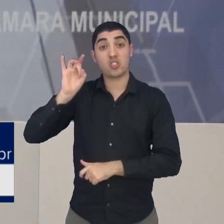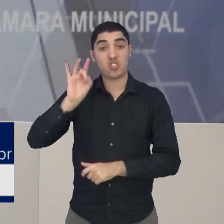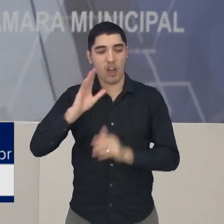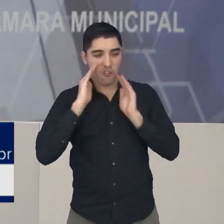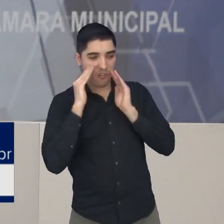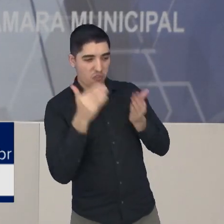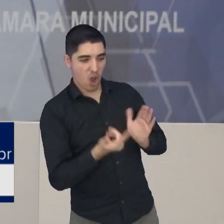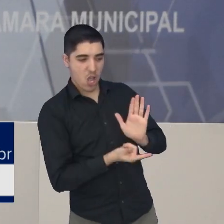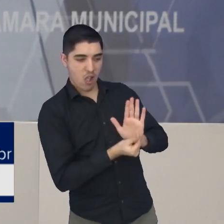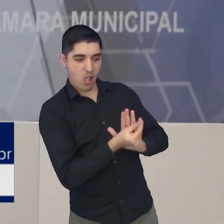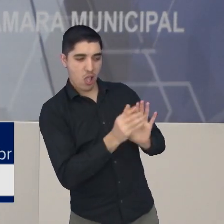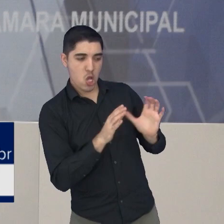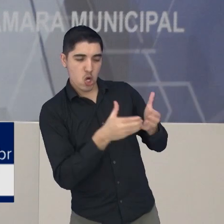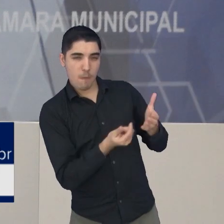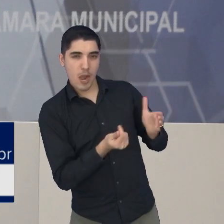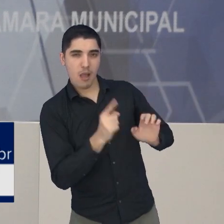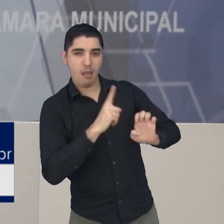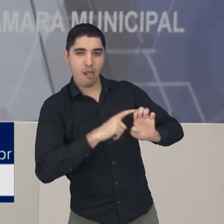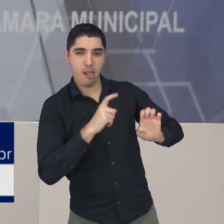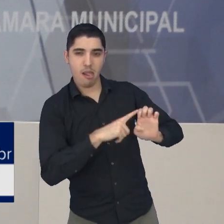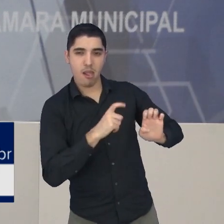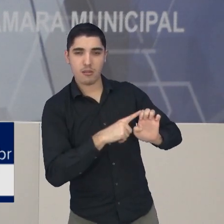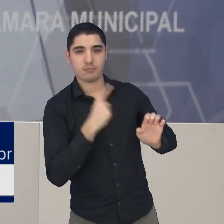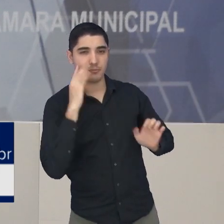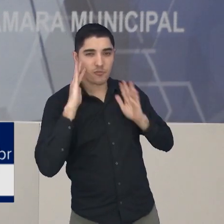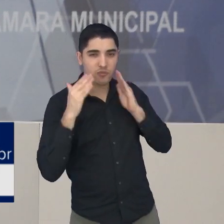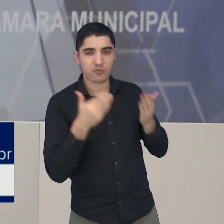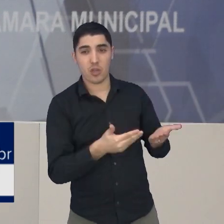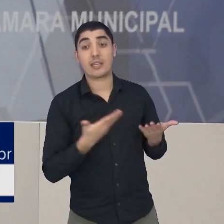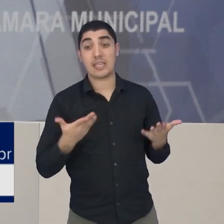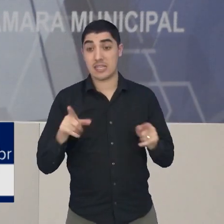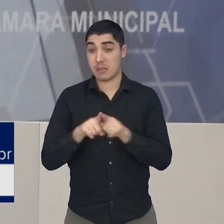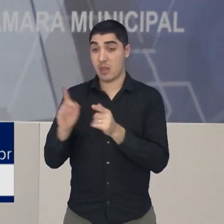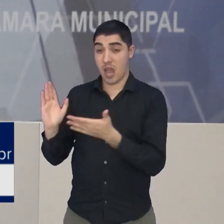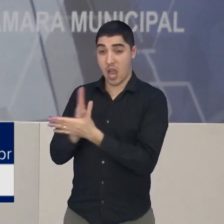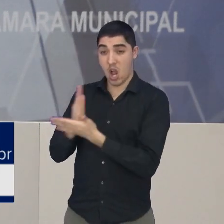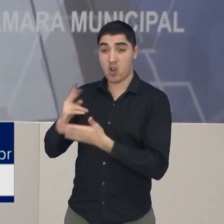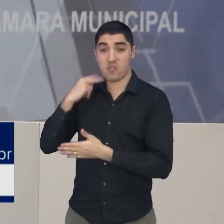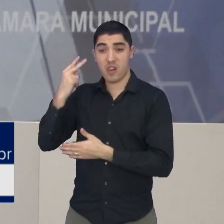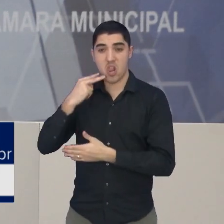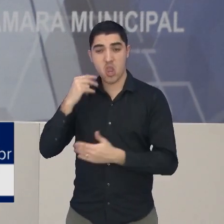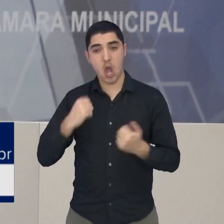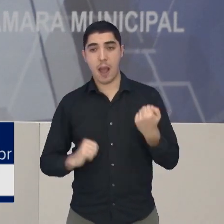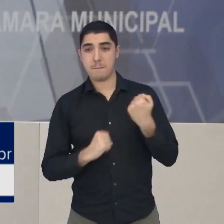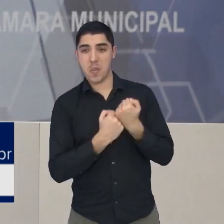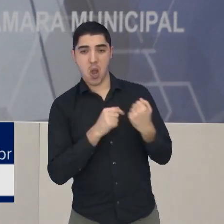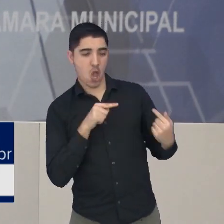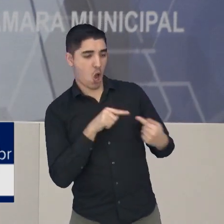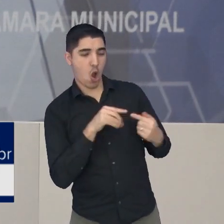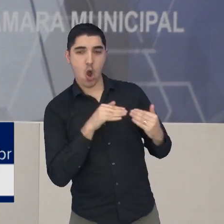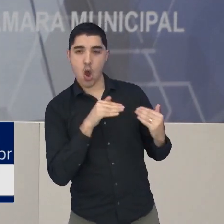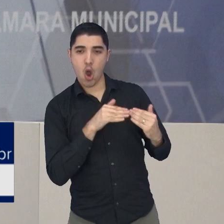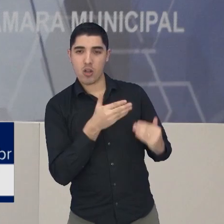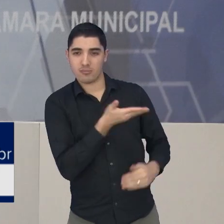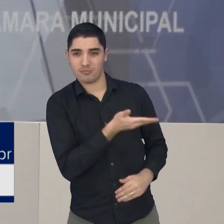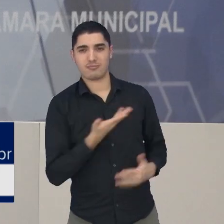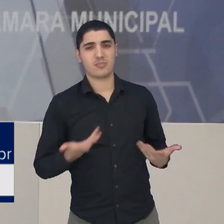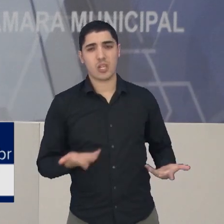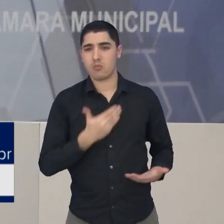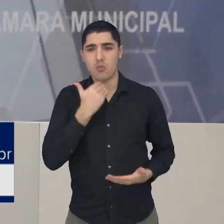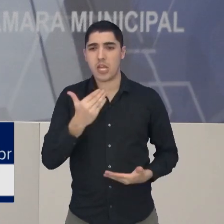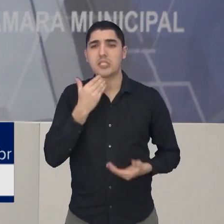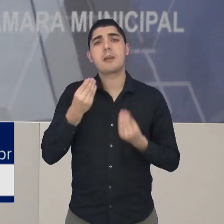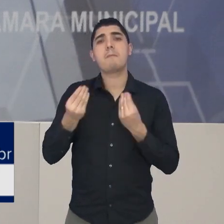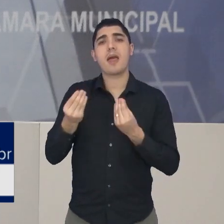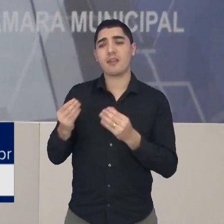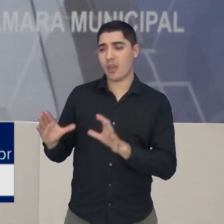e junto aqui com a conivência dos vereadores. Isso é uma coisa absurda, então não adianta ter mais jurídico, não adianta ter